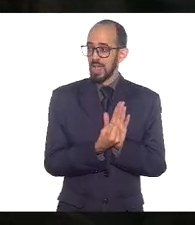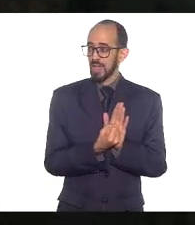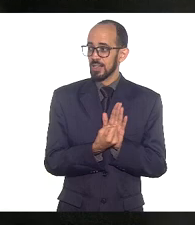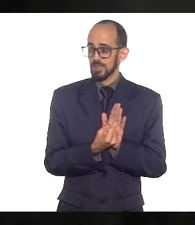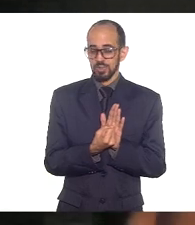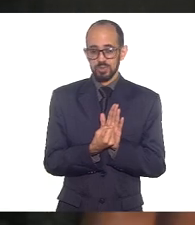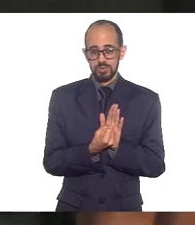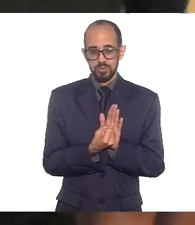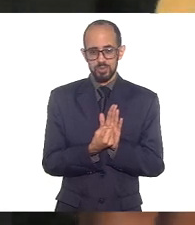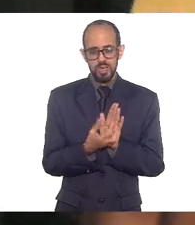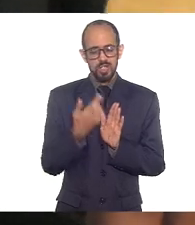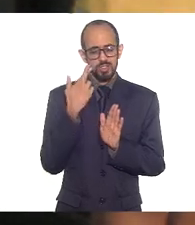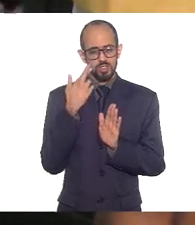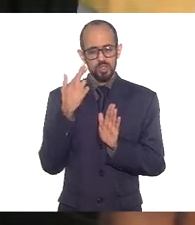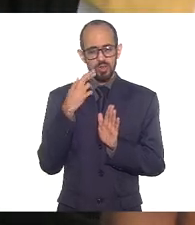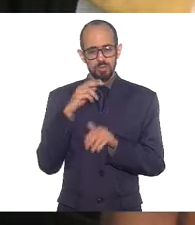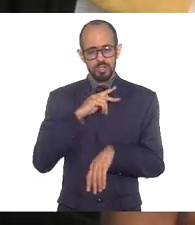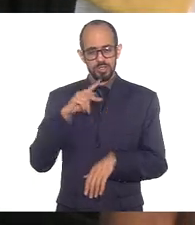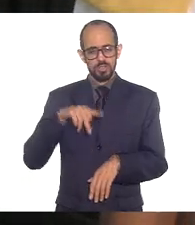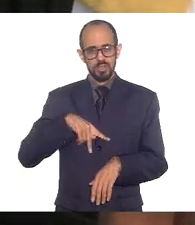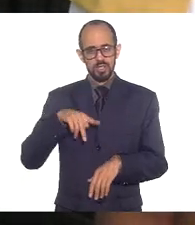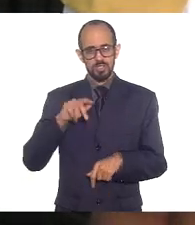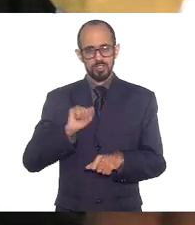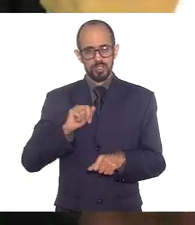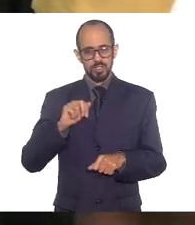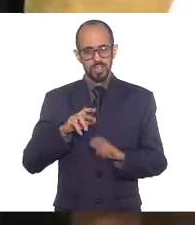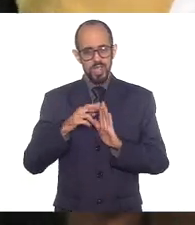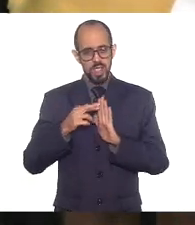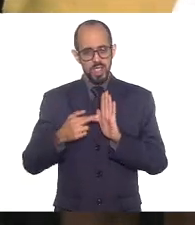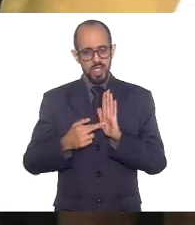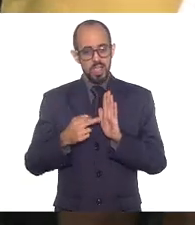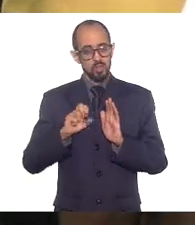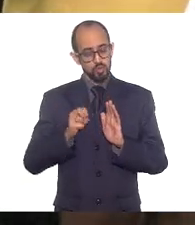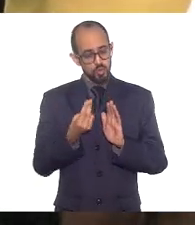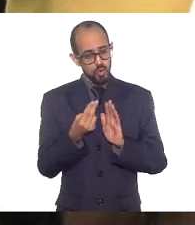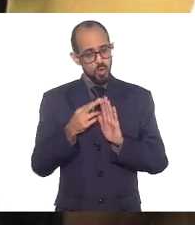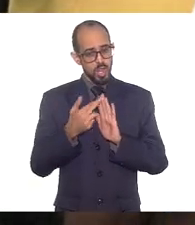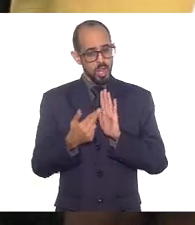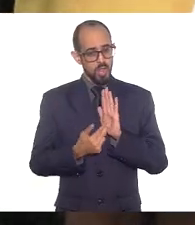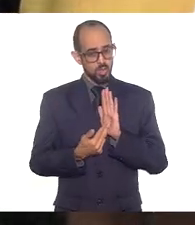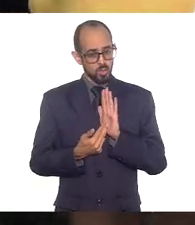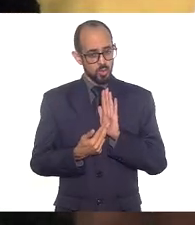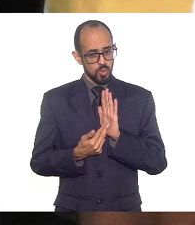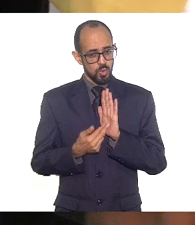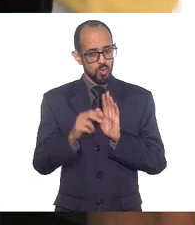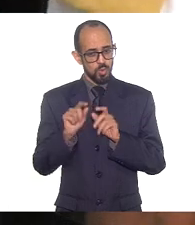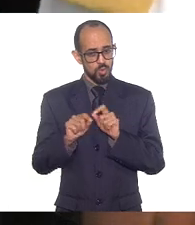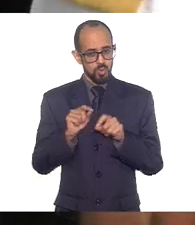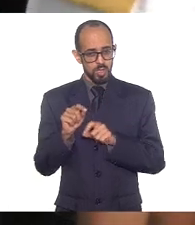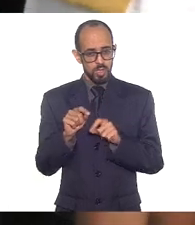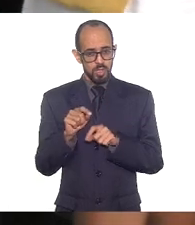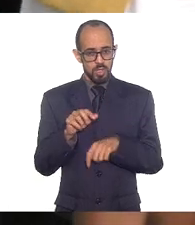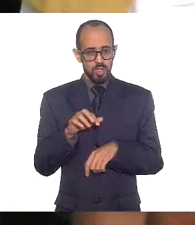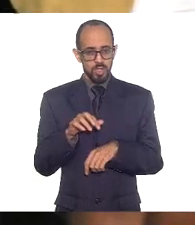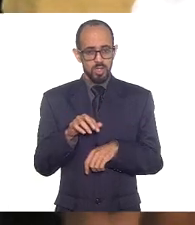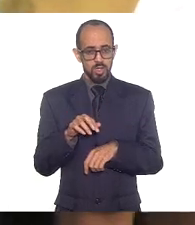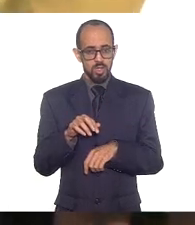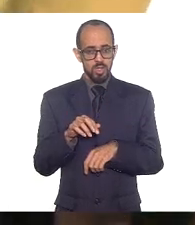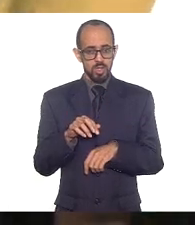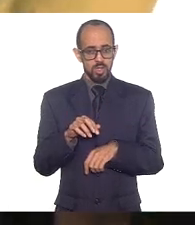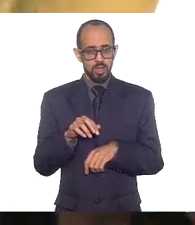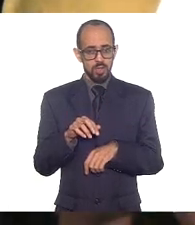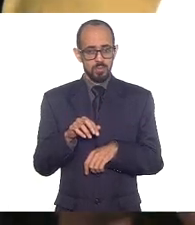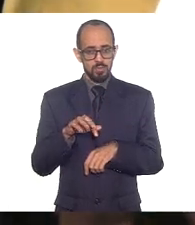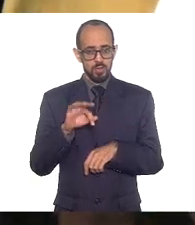senhor presidente senhor relatou o forte o forte desconta